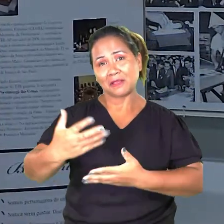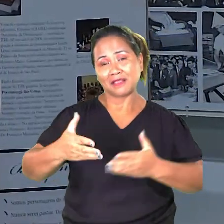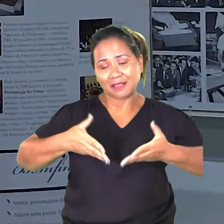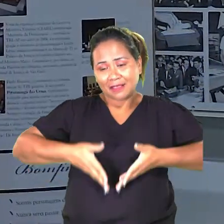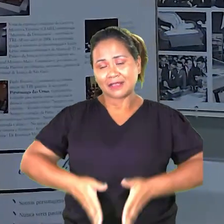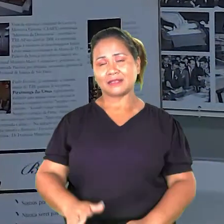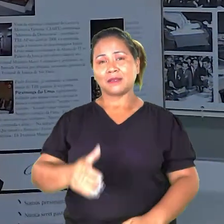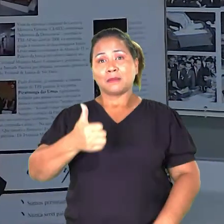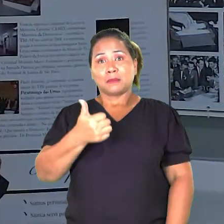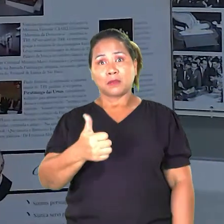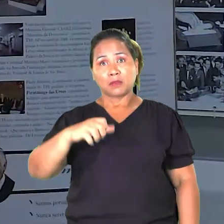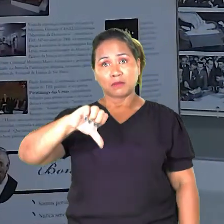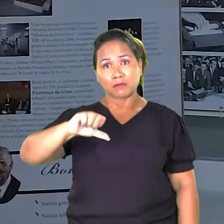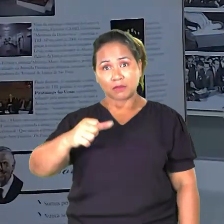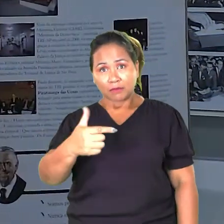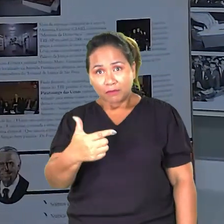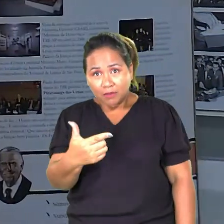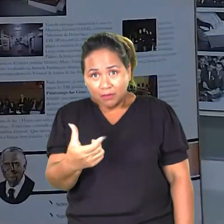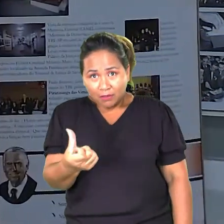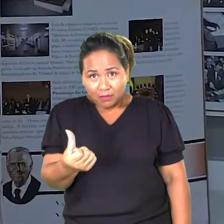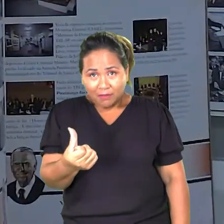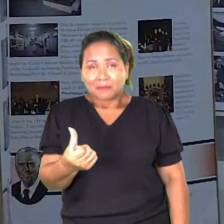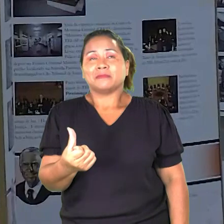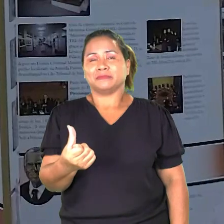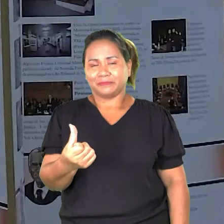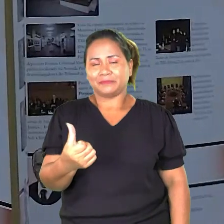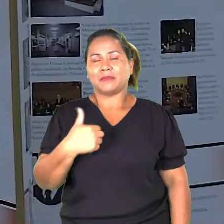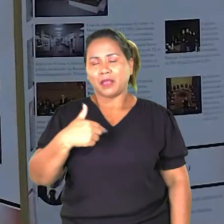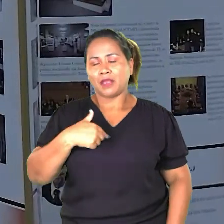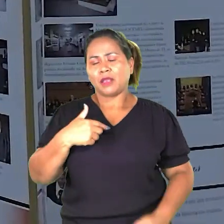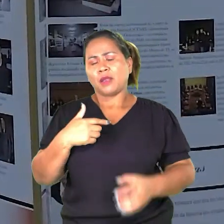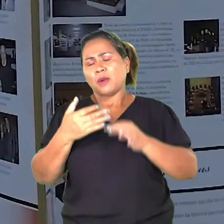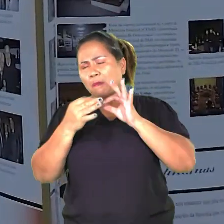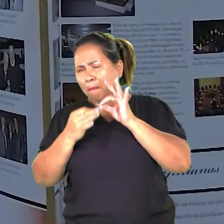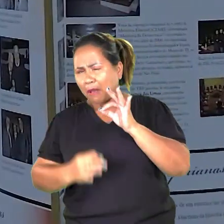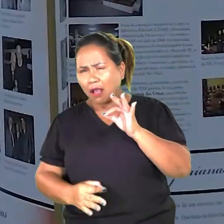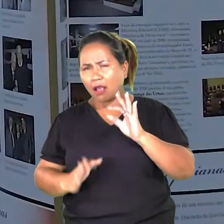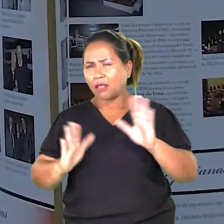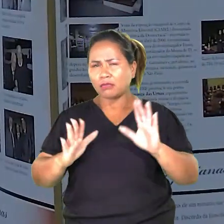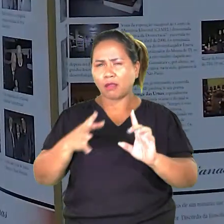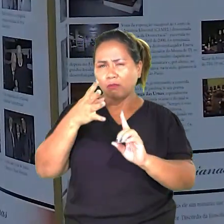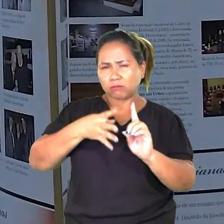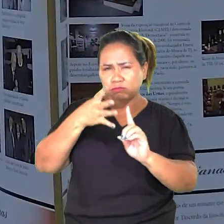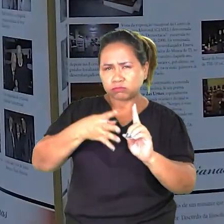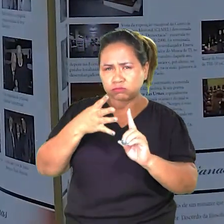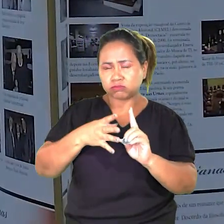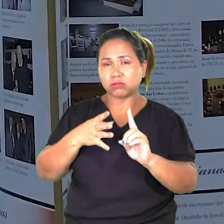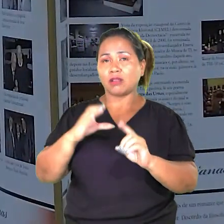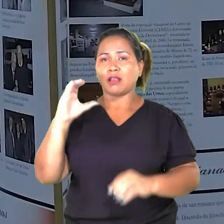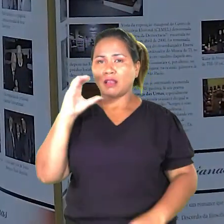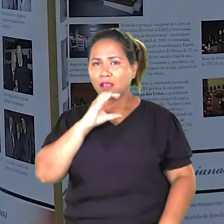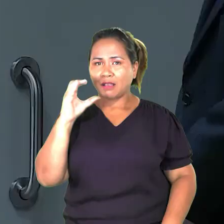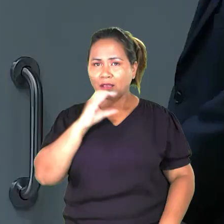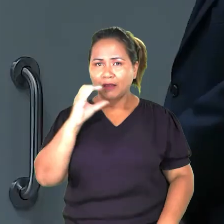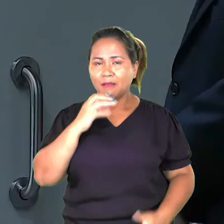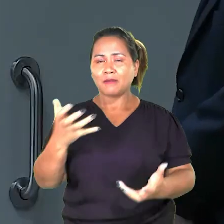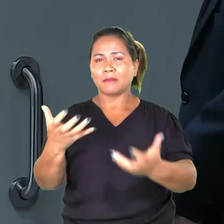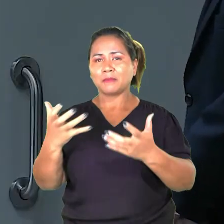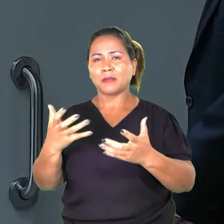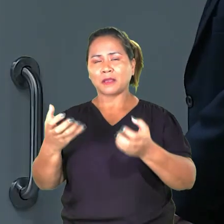em 1926. Nesta minha breve fala, quero notabilizar